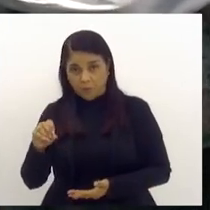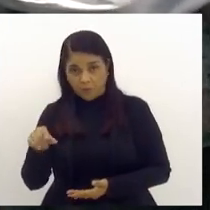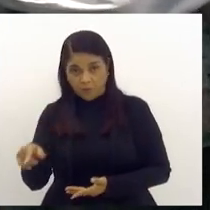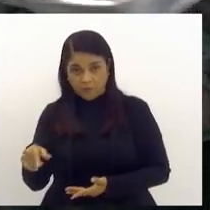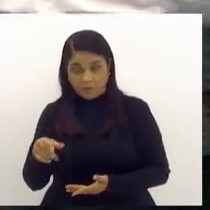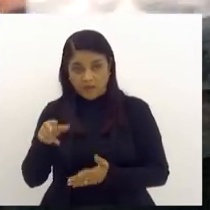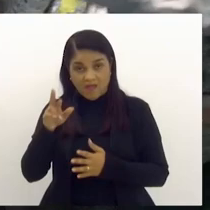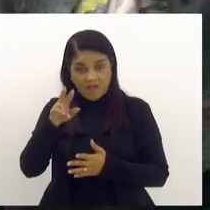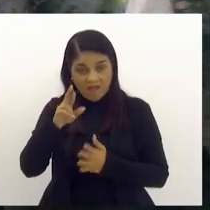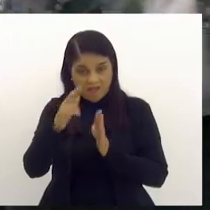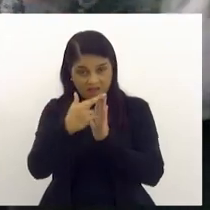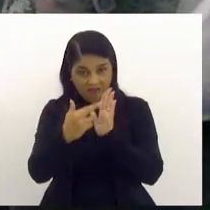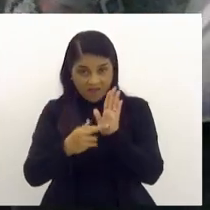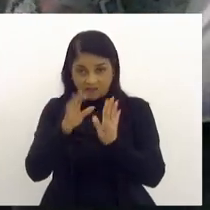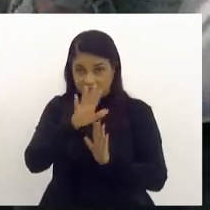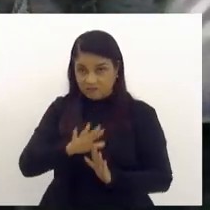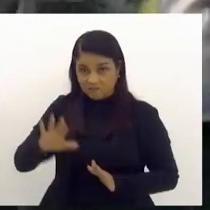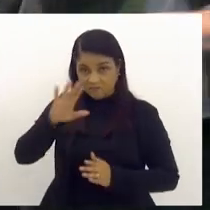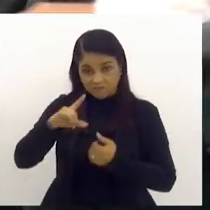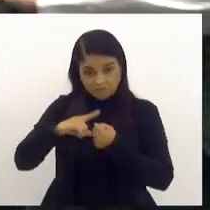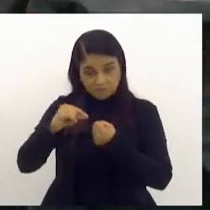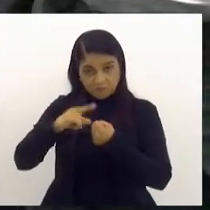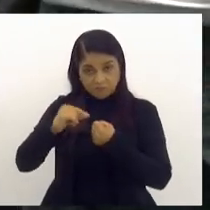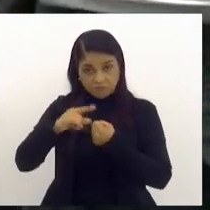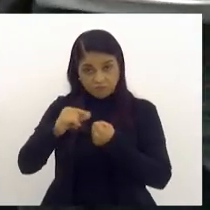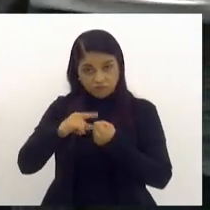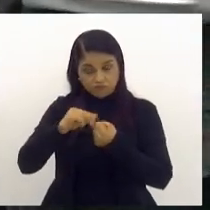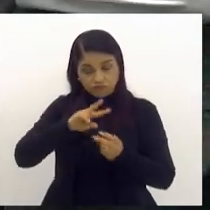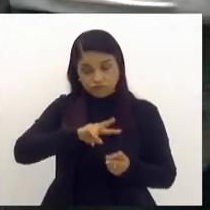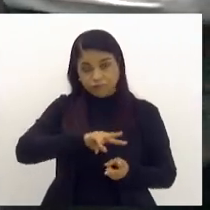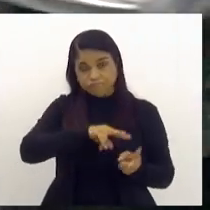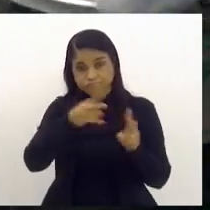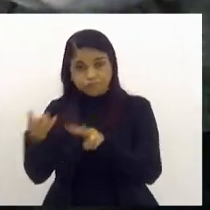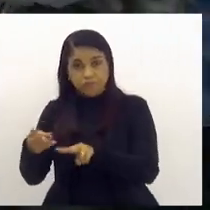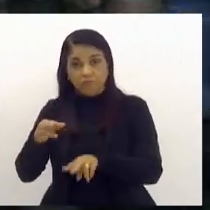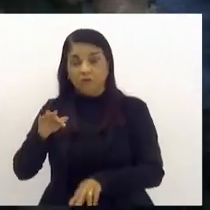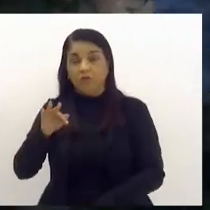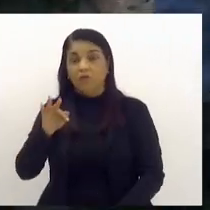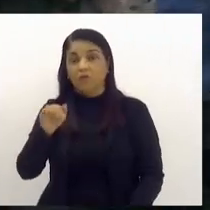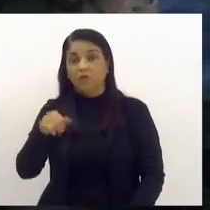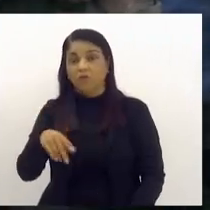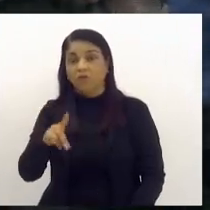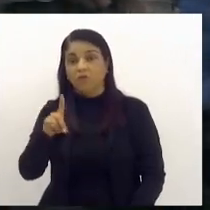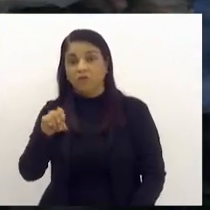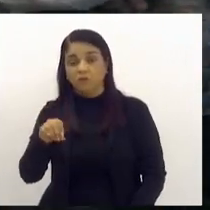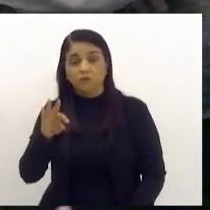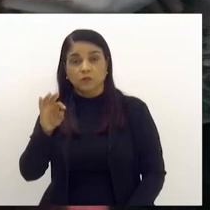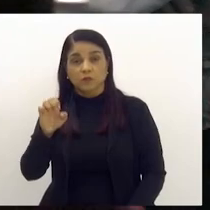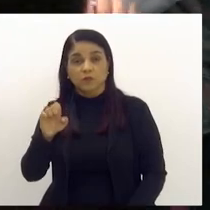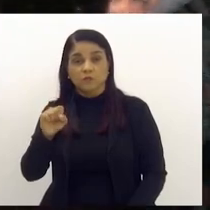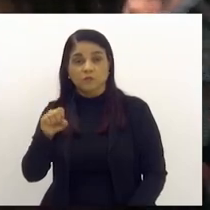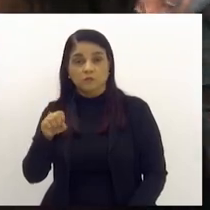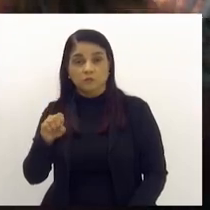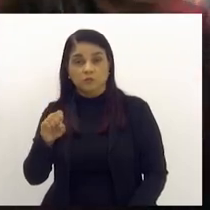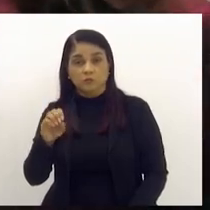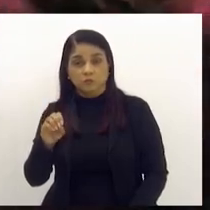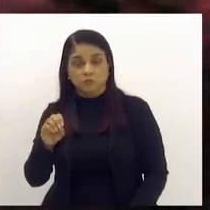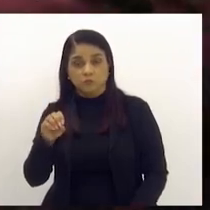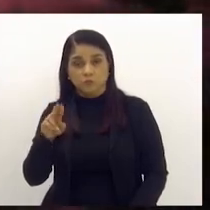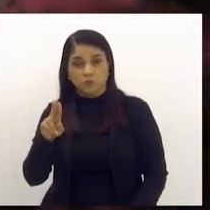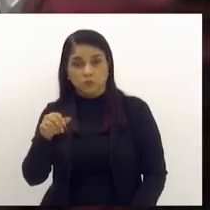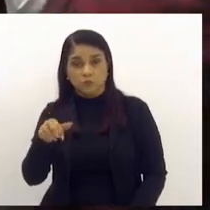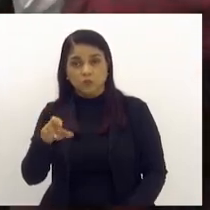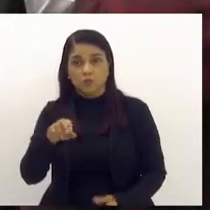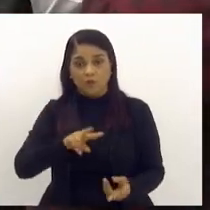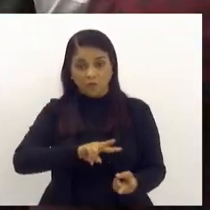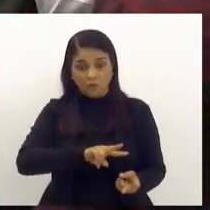geral, no artigo 1º vai para o fundo. Então, esse artigo 2º, no meu entendimento, fica inócuo. Não sobrou nada lá, como é que vai transferir fundo